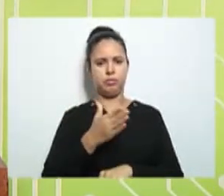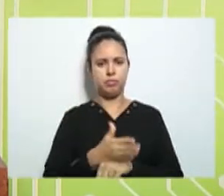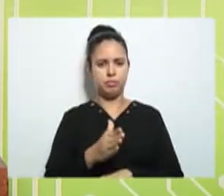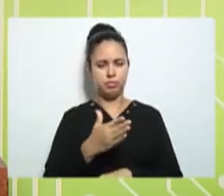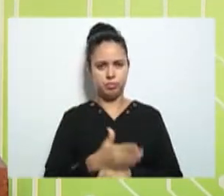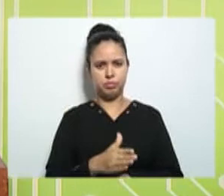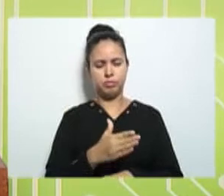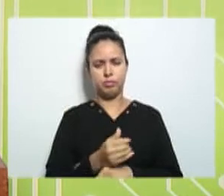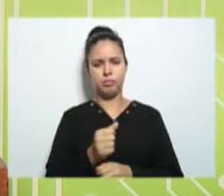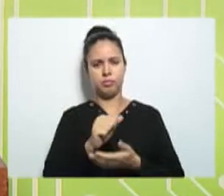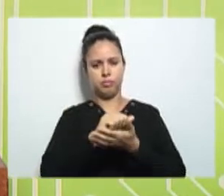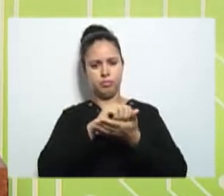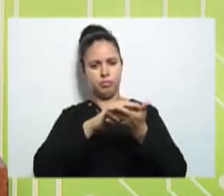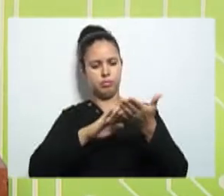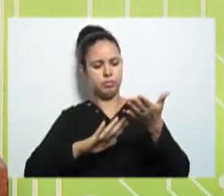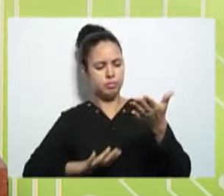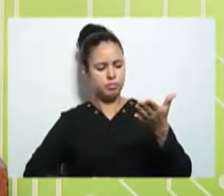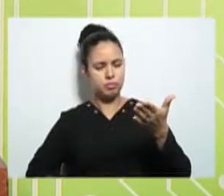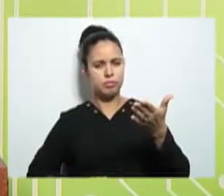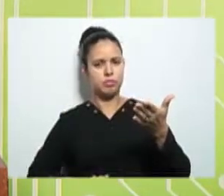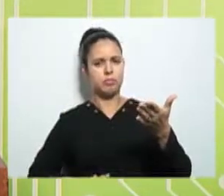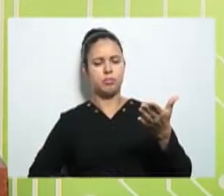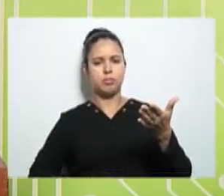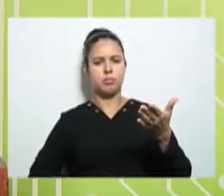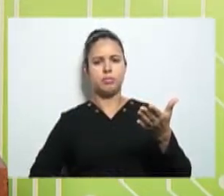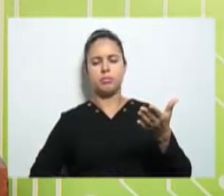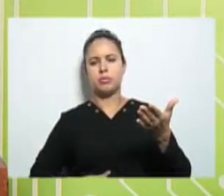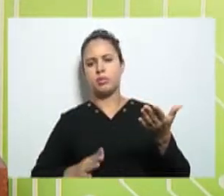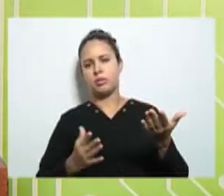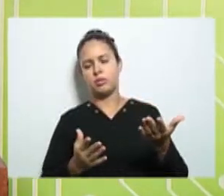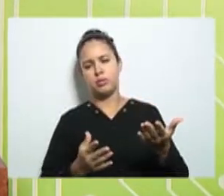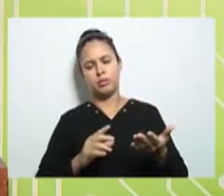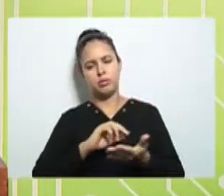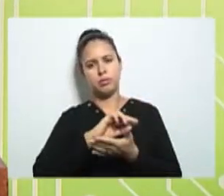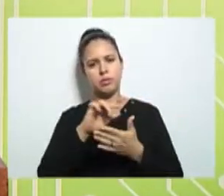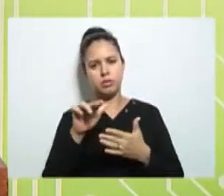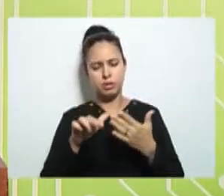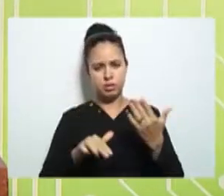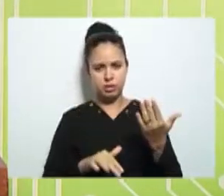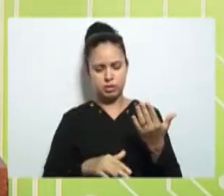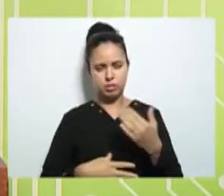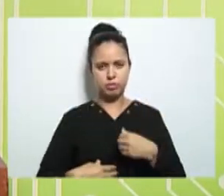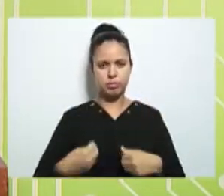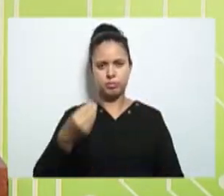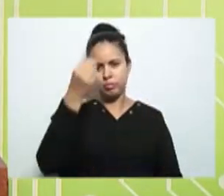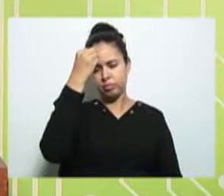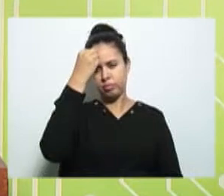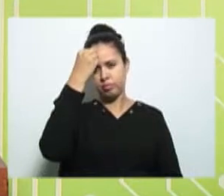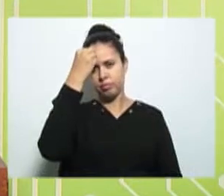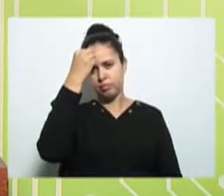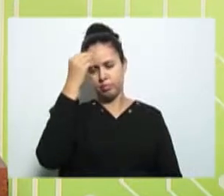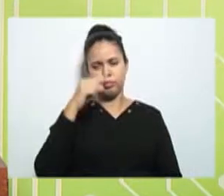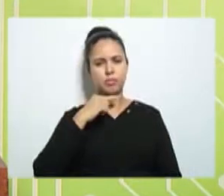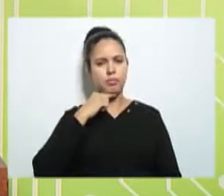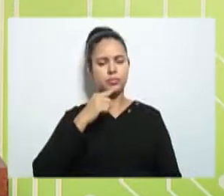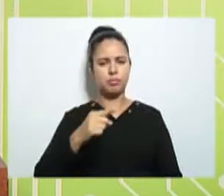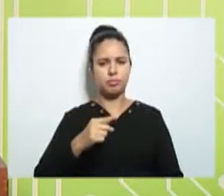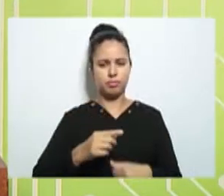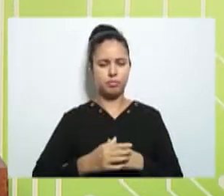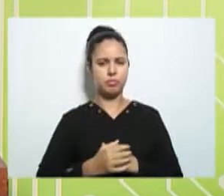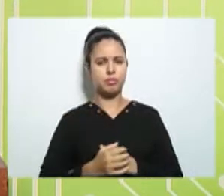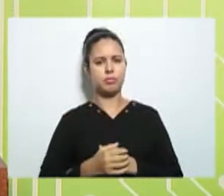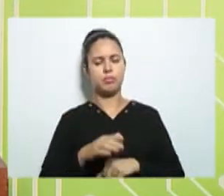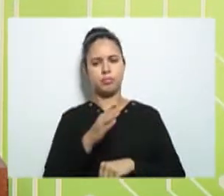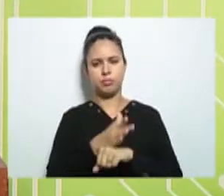uma lista aqui, a gente podia passar, né, professora Juliana, uma lista de 200 teclas de atalho para que vocês pudessem decorar. Gente, não vai adiantar, tá? É